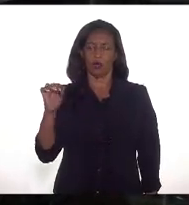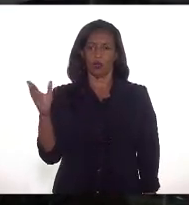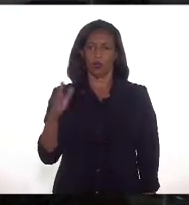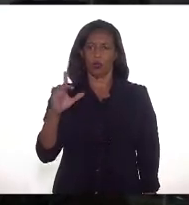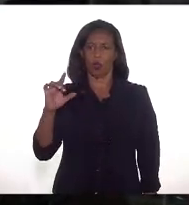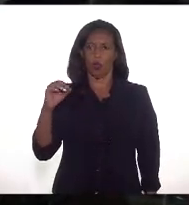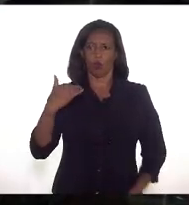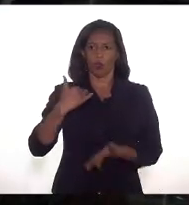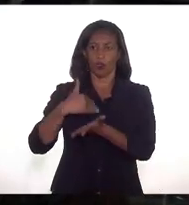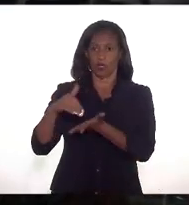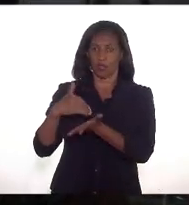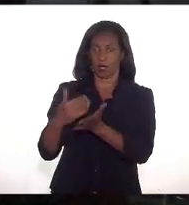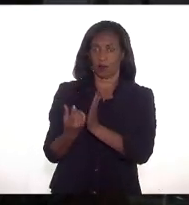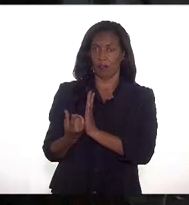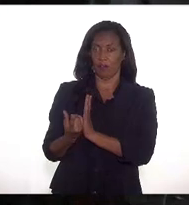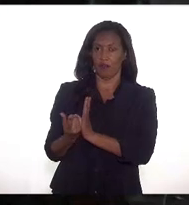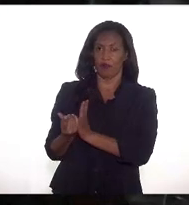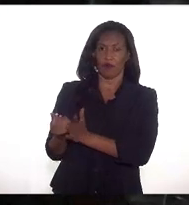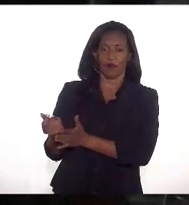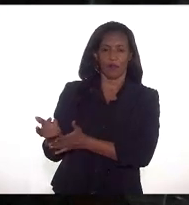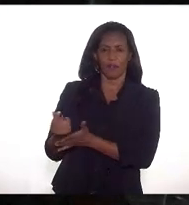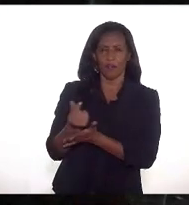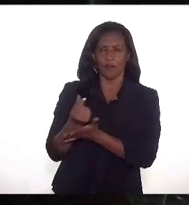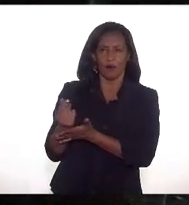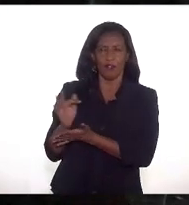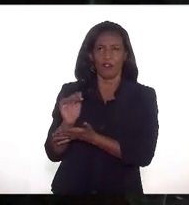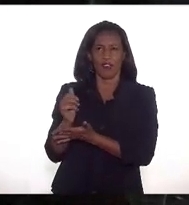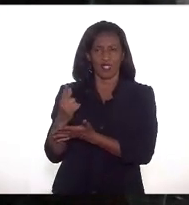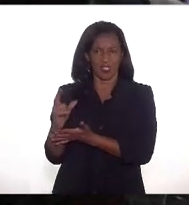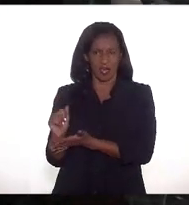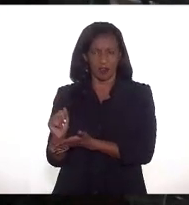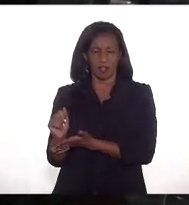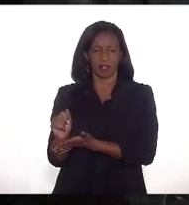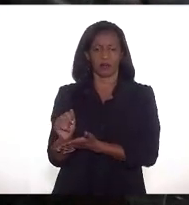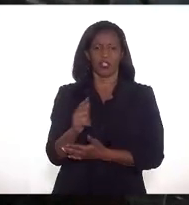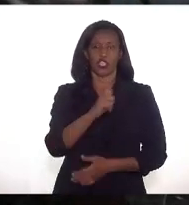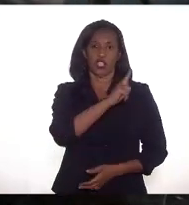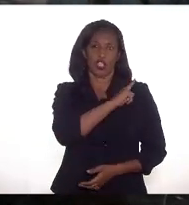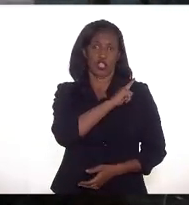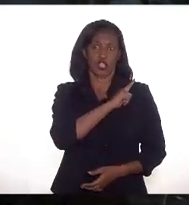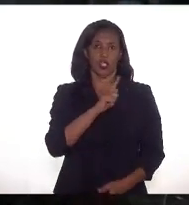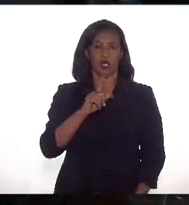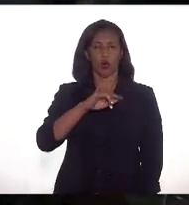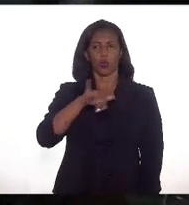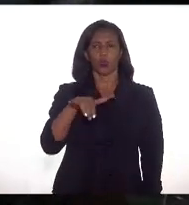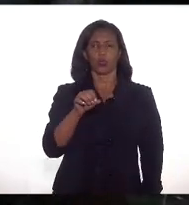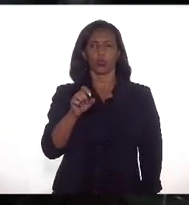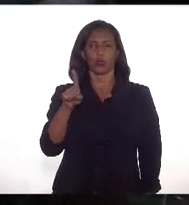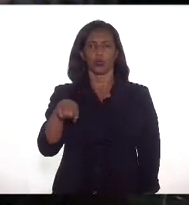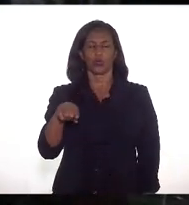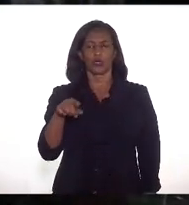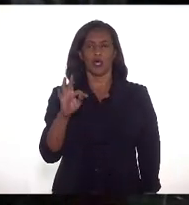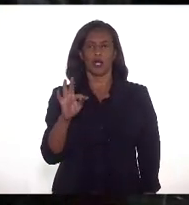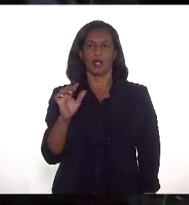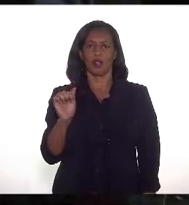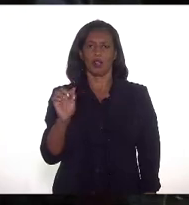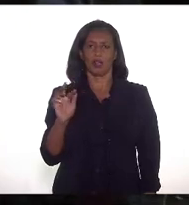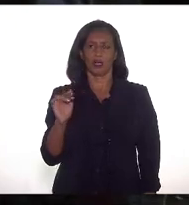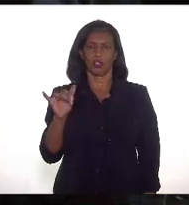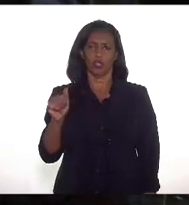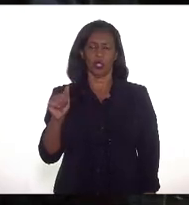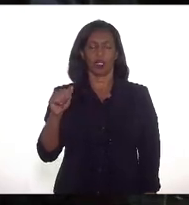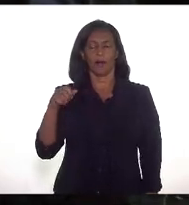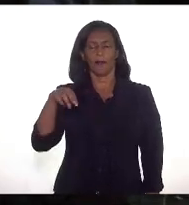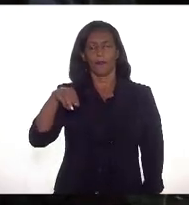pela Secretaria de Fazenda, pela Secretaria de Planejamento e Gestão, José Luiz Amit, Tatiana Teles,